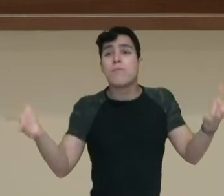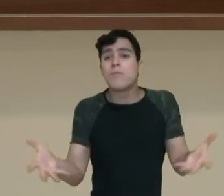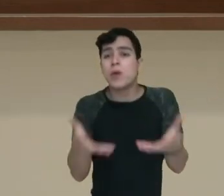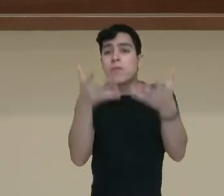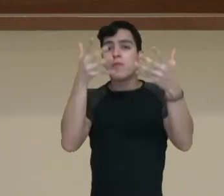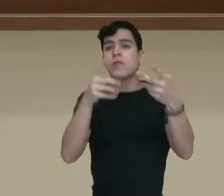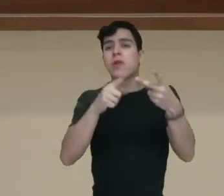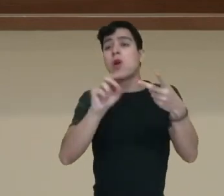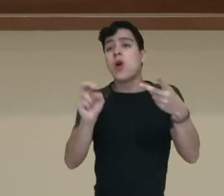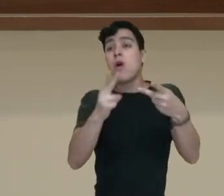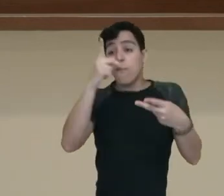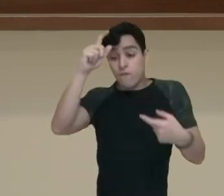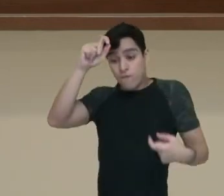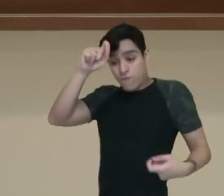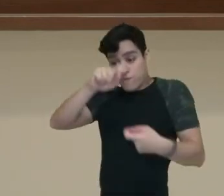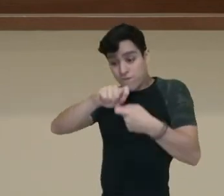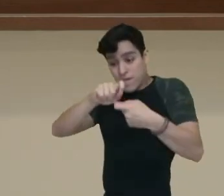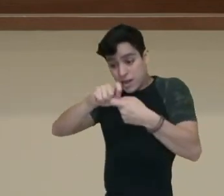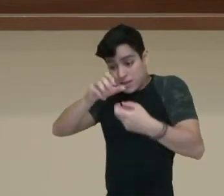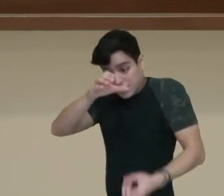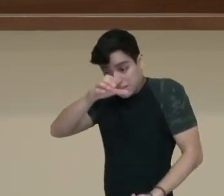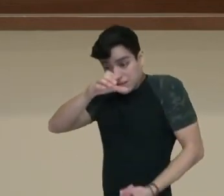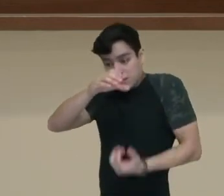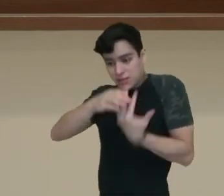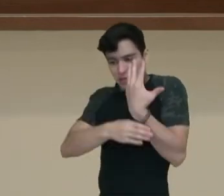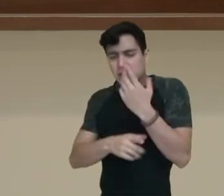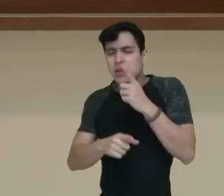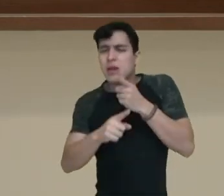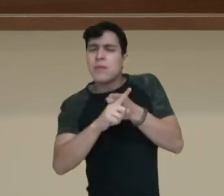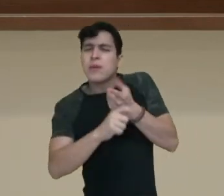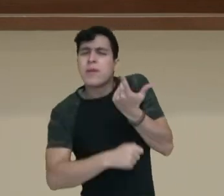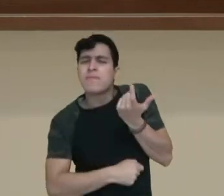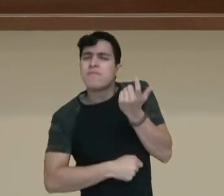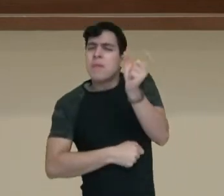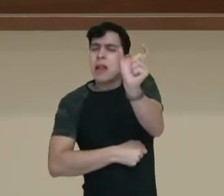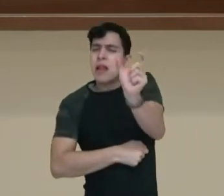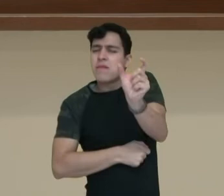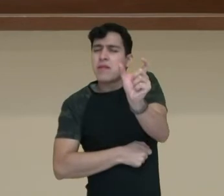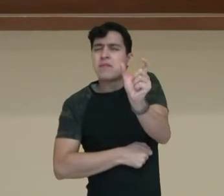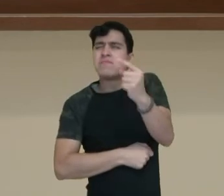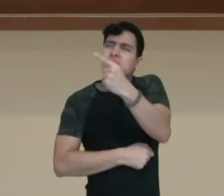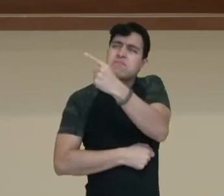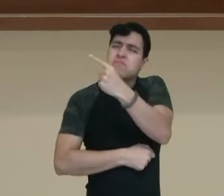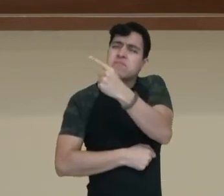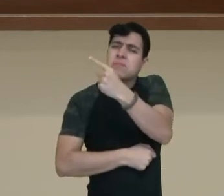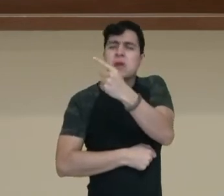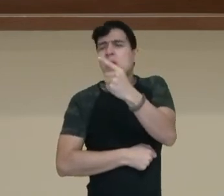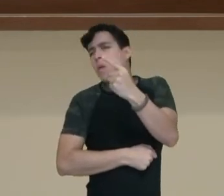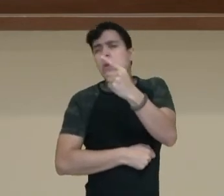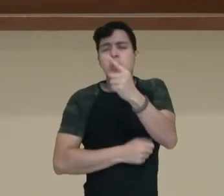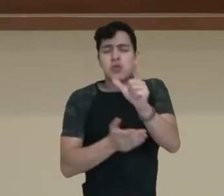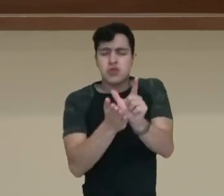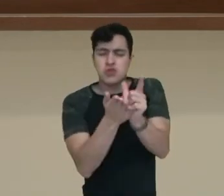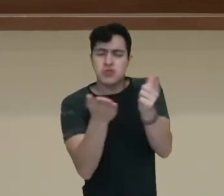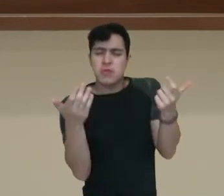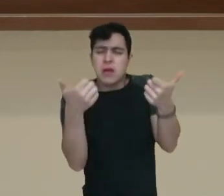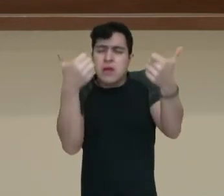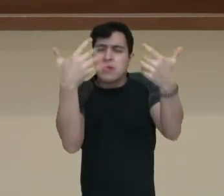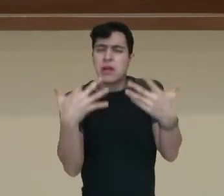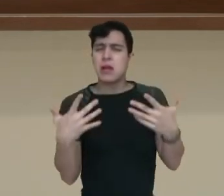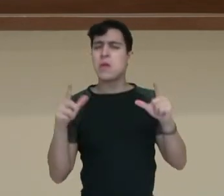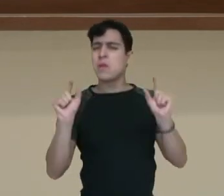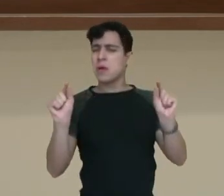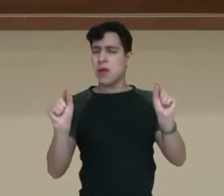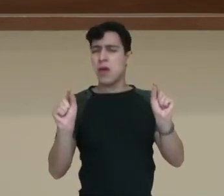que foram usadas essas palavras? Eu quero que você pense um pouquinho. Por que será que o jornal falou isso?